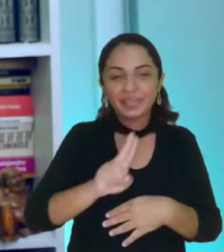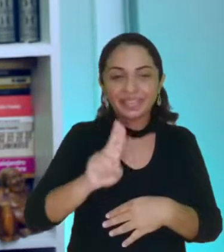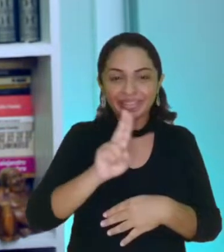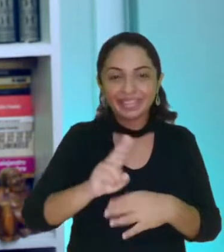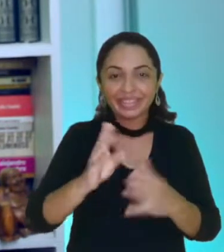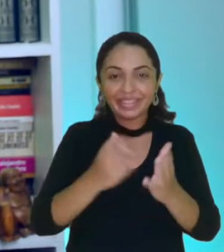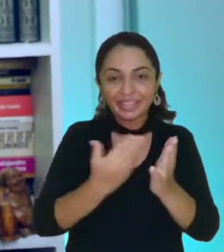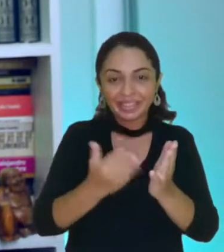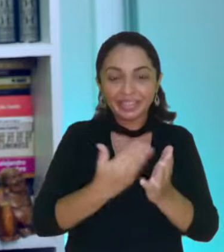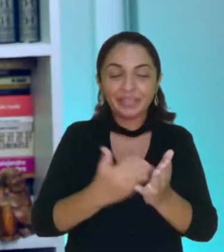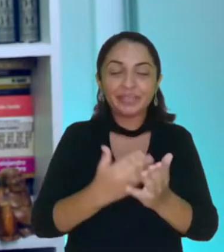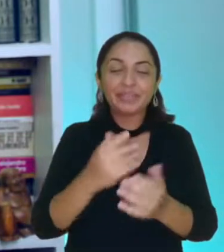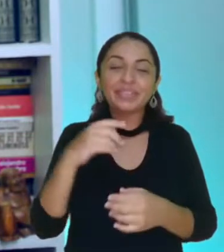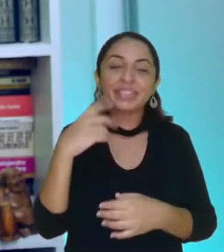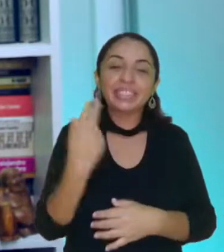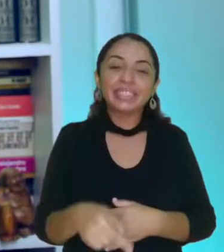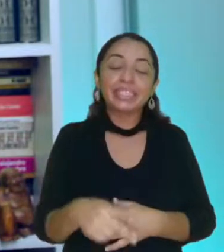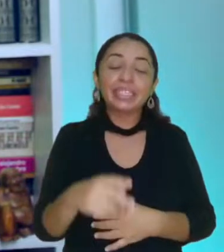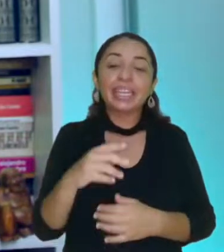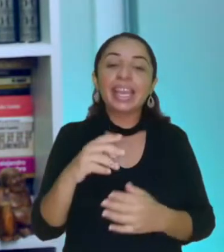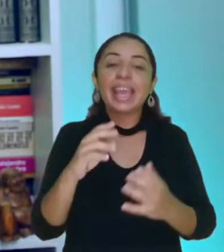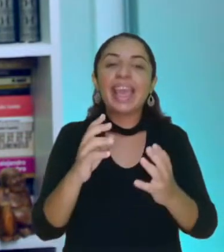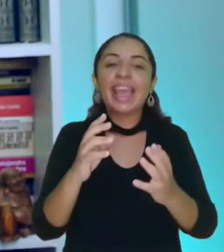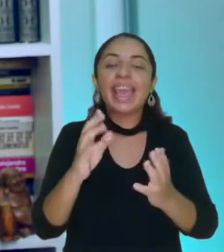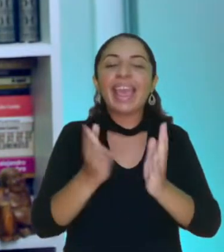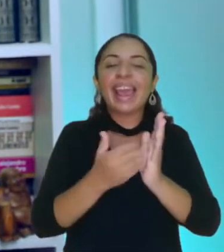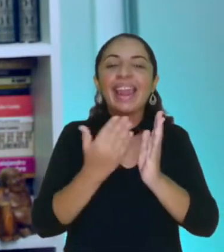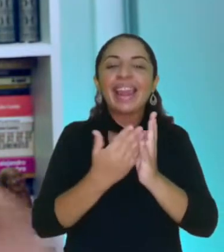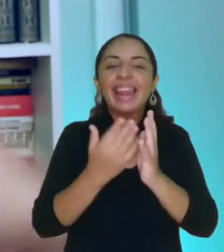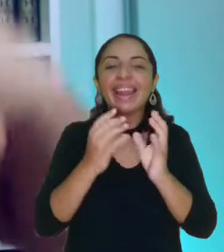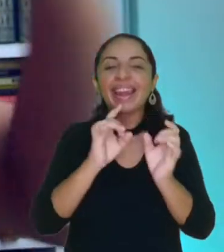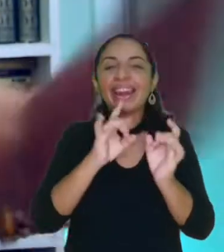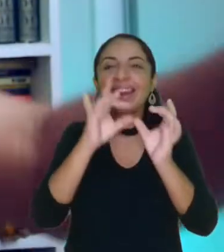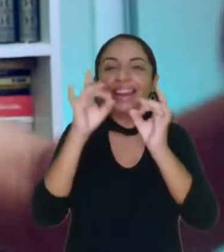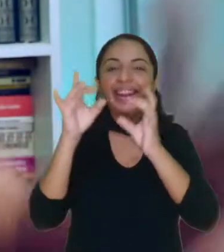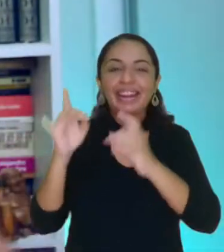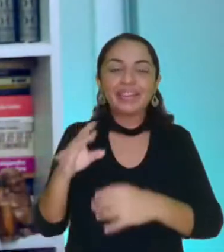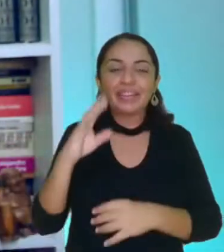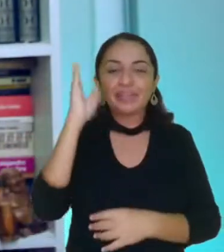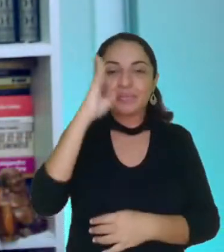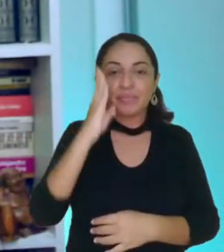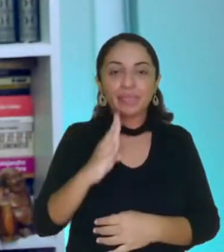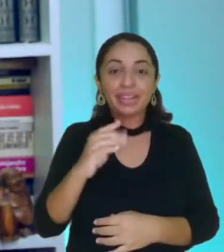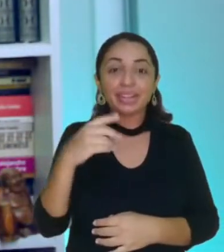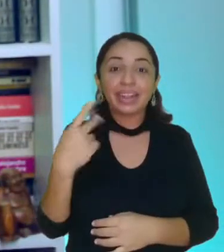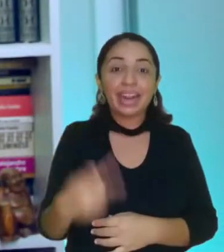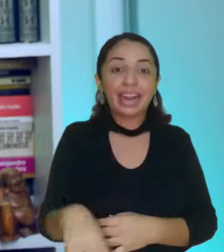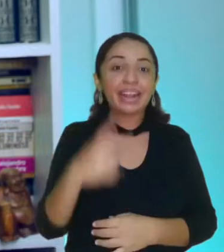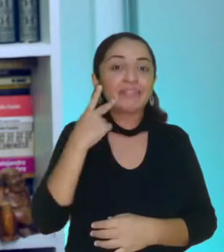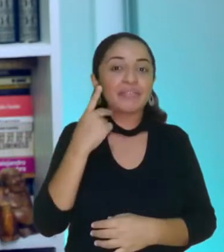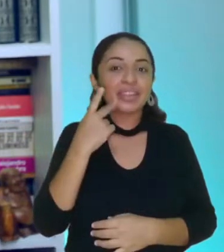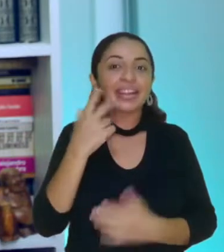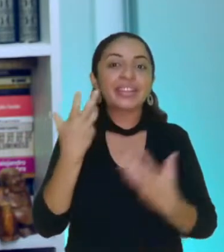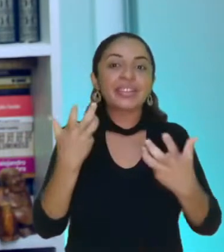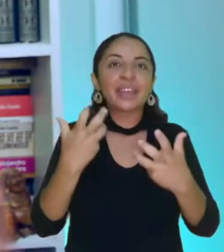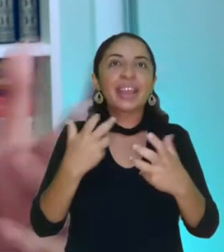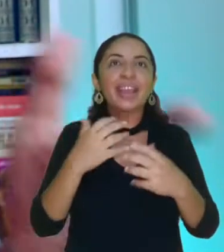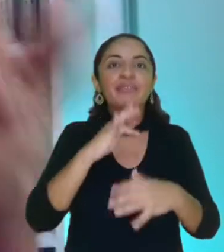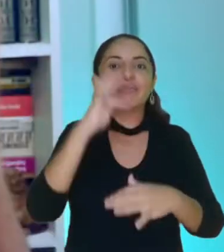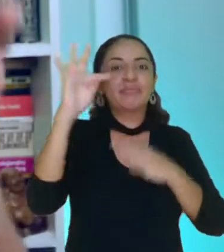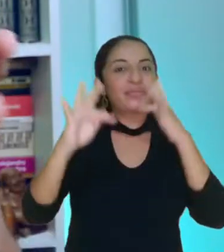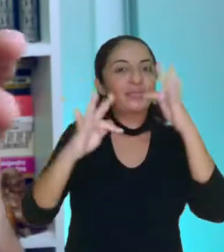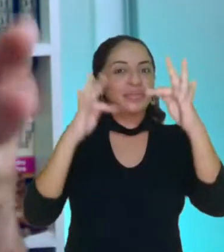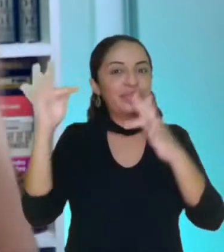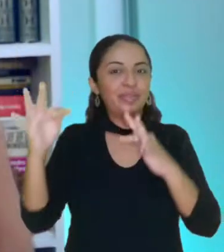produziu, Livreiros do Brasil. Que eu gravei aqui em Fortaleza, mas eu pretendo ir em outros locais, com certeza. É só uma questão